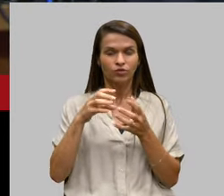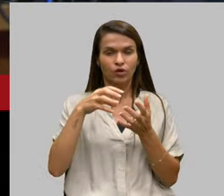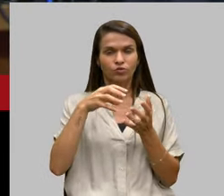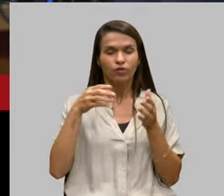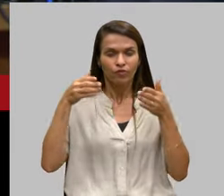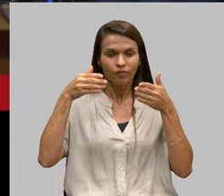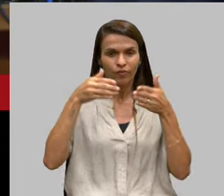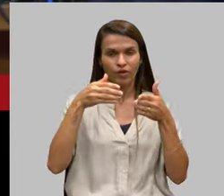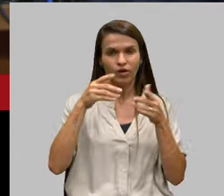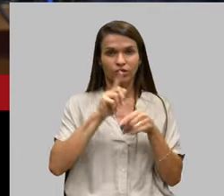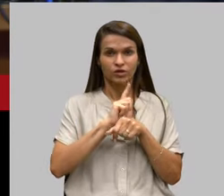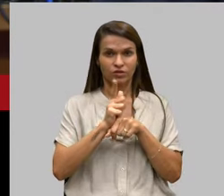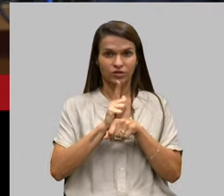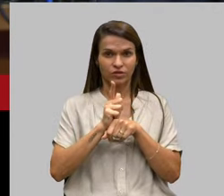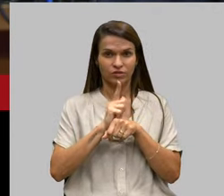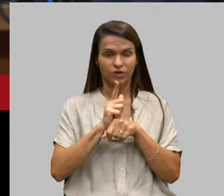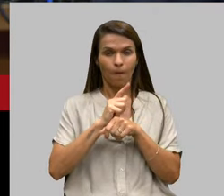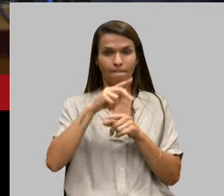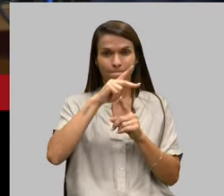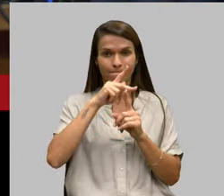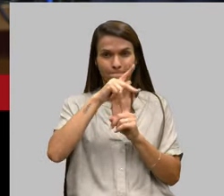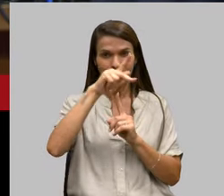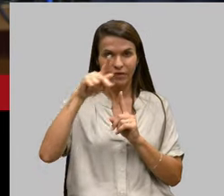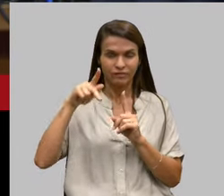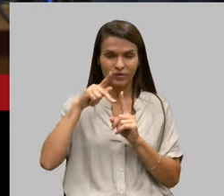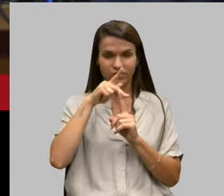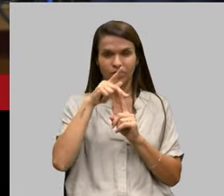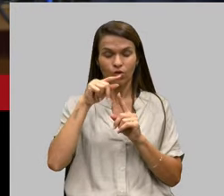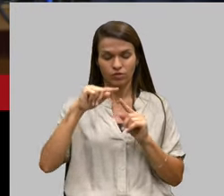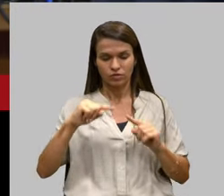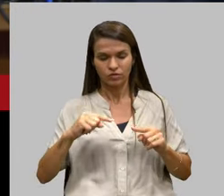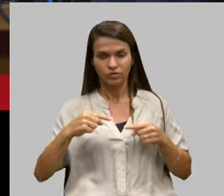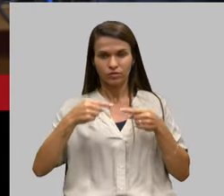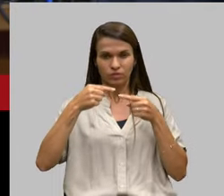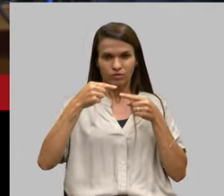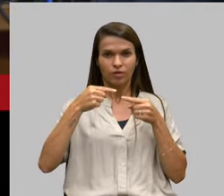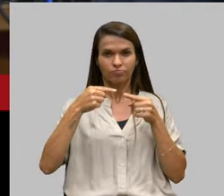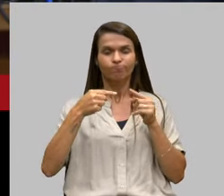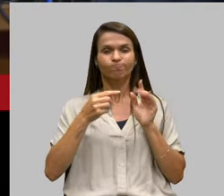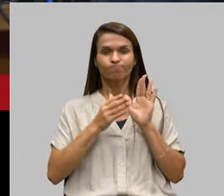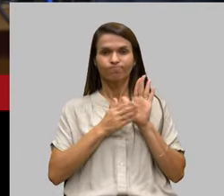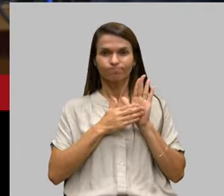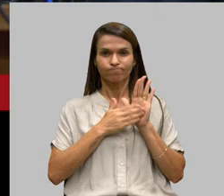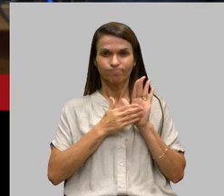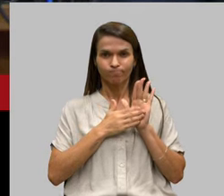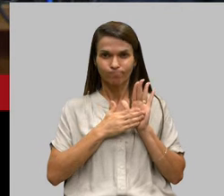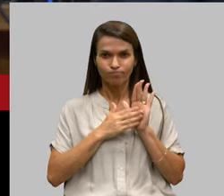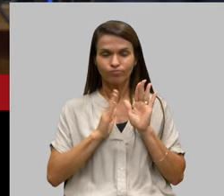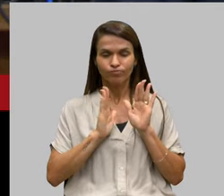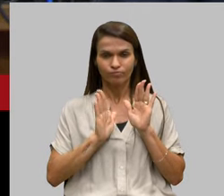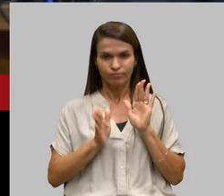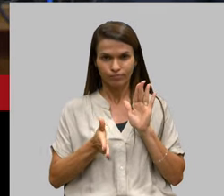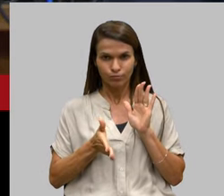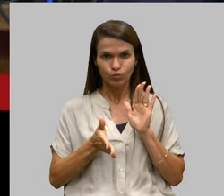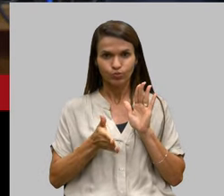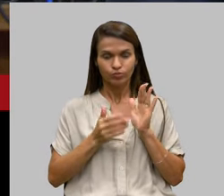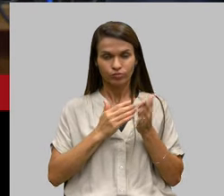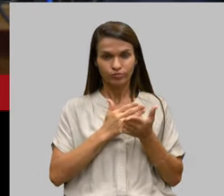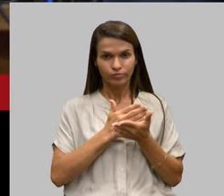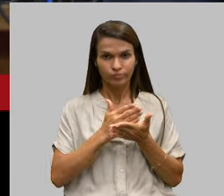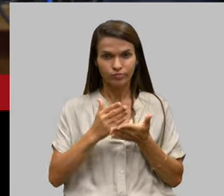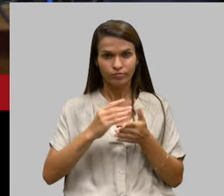gestão previdenciária Então esse desafio é Um Desafio posto Um Desafio eh inicialmente